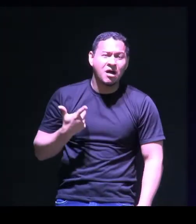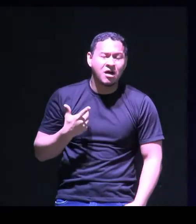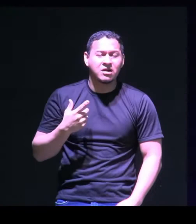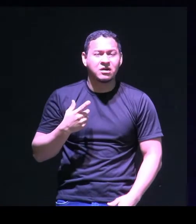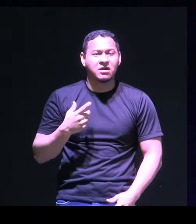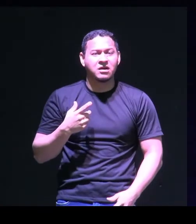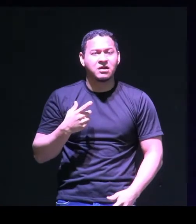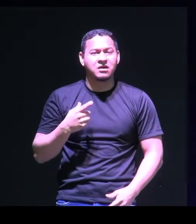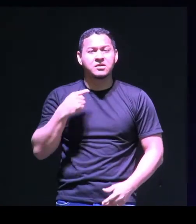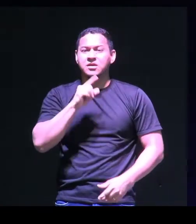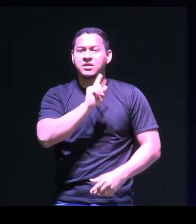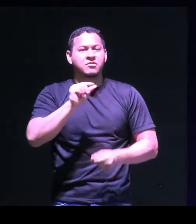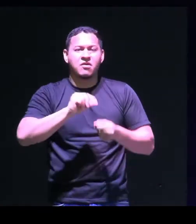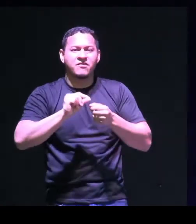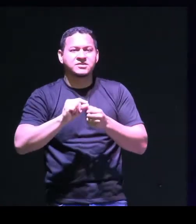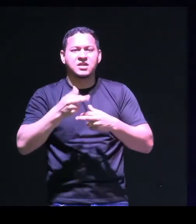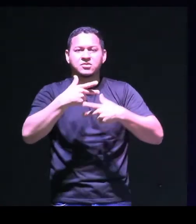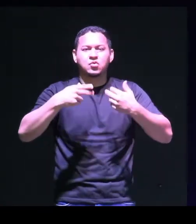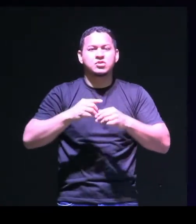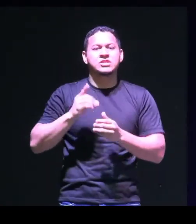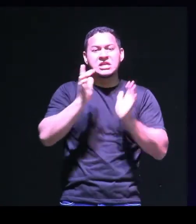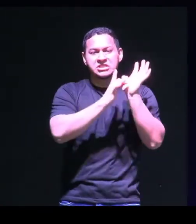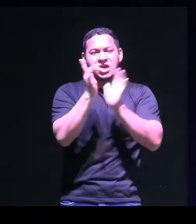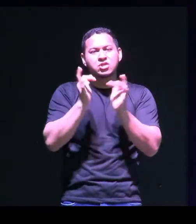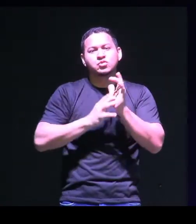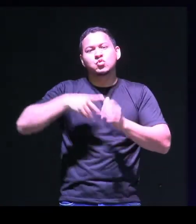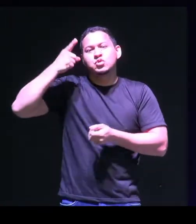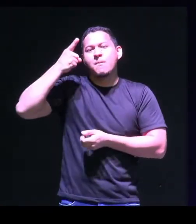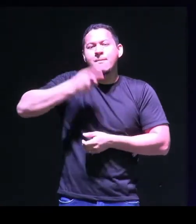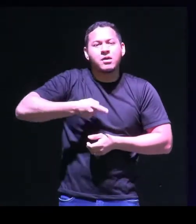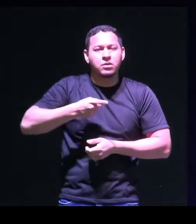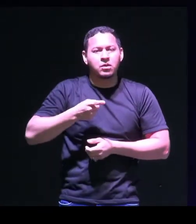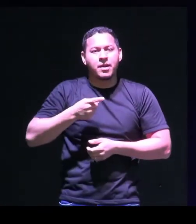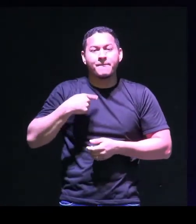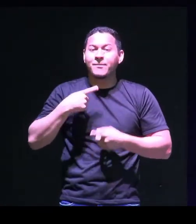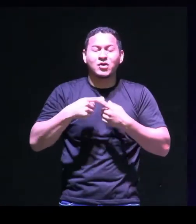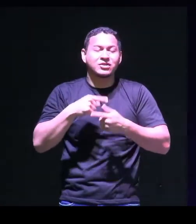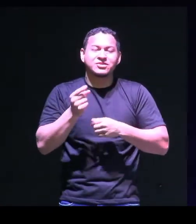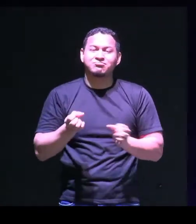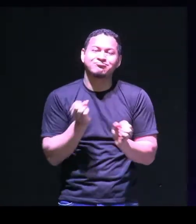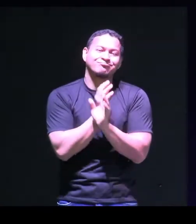se nós não estamos fazendo o que Jesus mandou, é porque nós não estamos alerta para aquilo